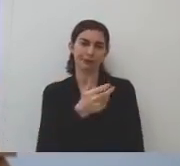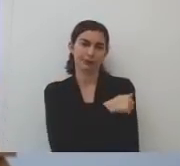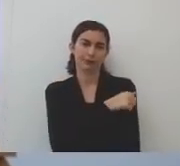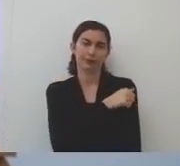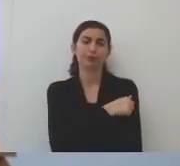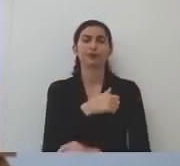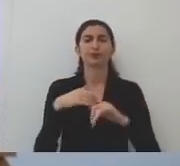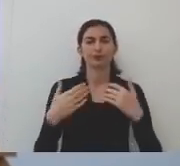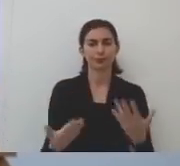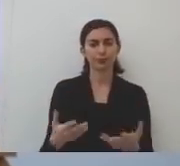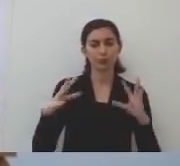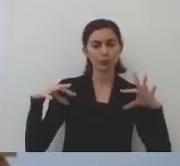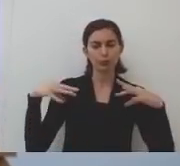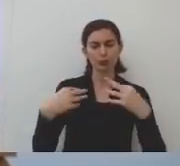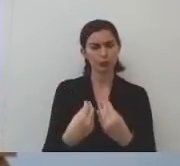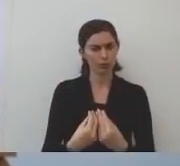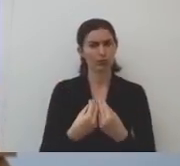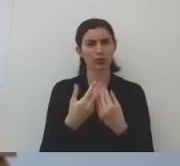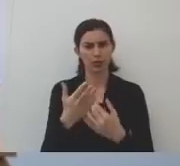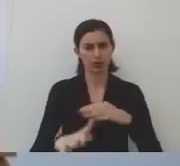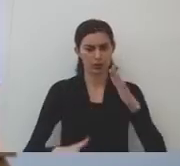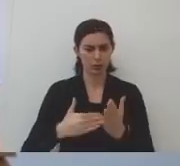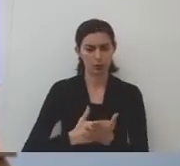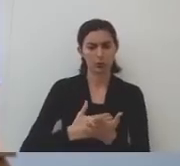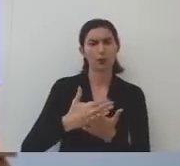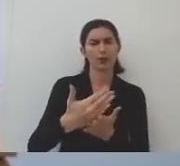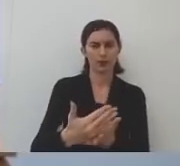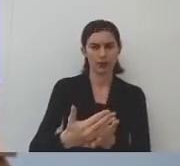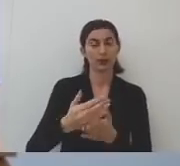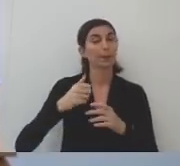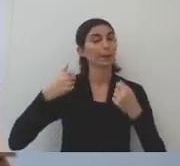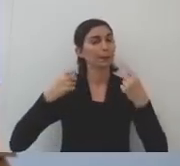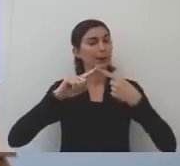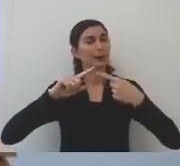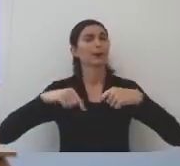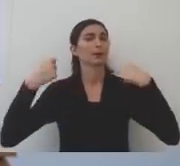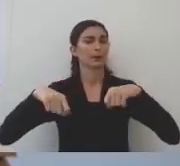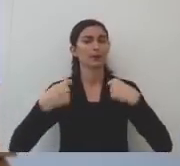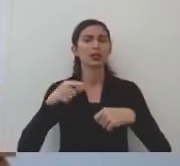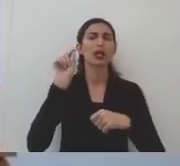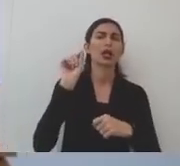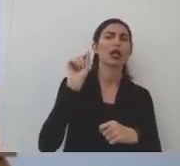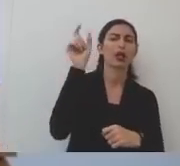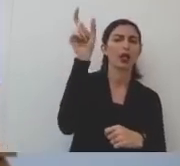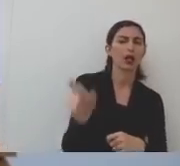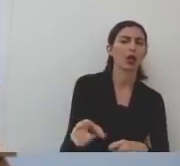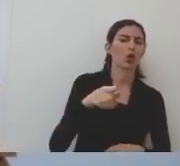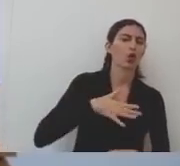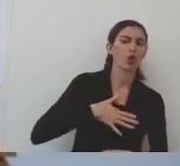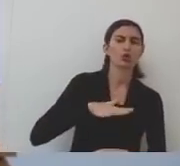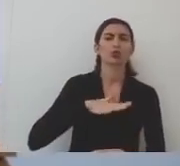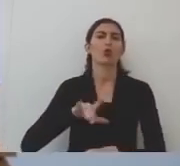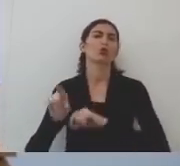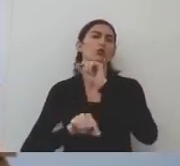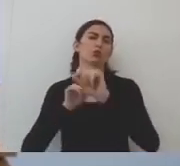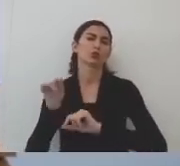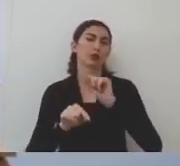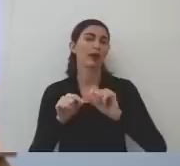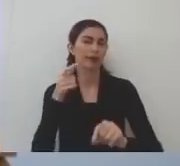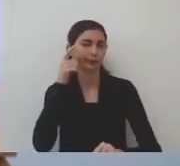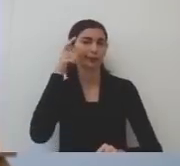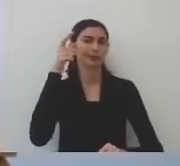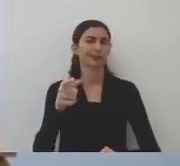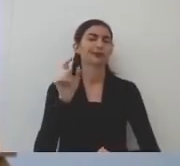isso? Então, todas as vezes que você iniciar, o primeiro passo é: quem é o meu público-alvo? O que ele gosta? Vocês acham que é mais